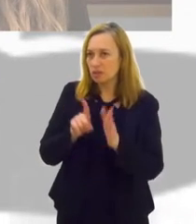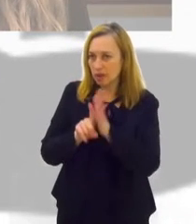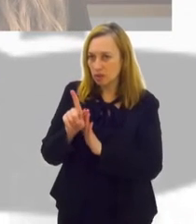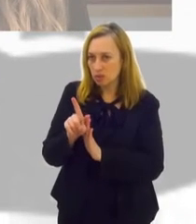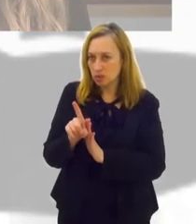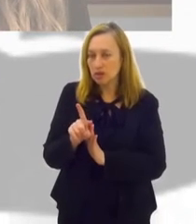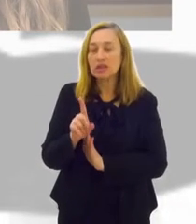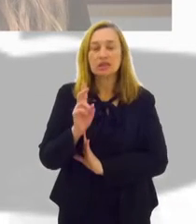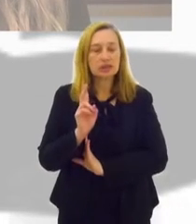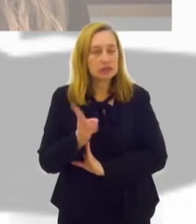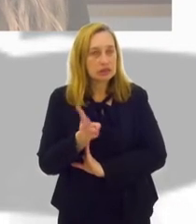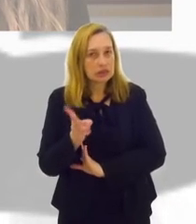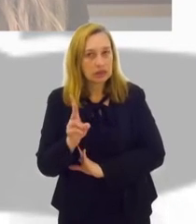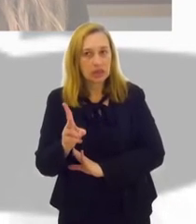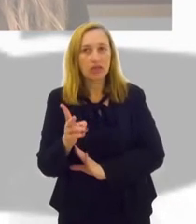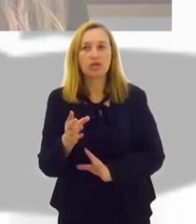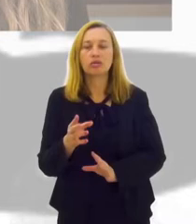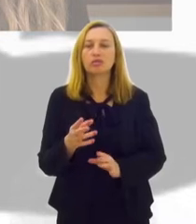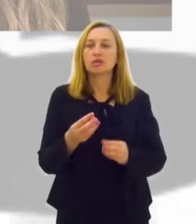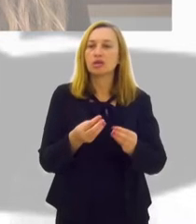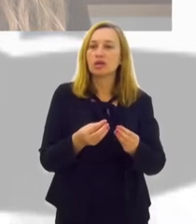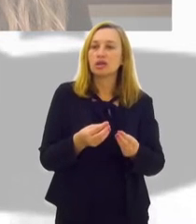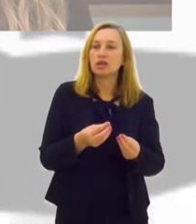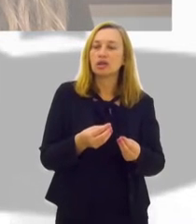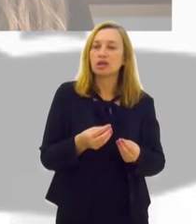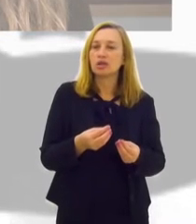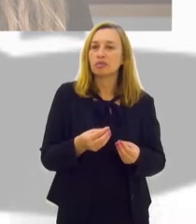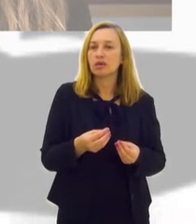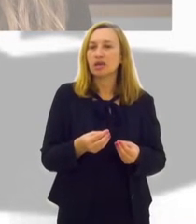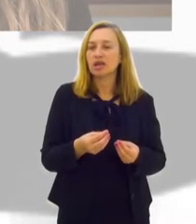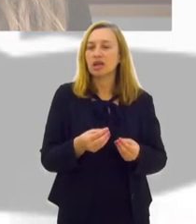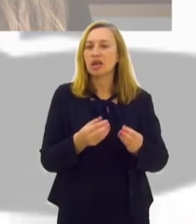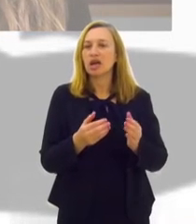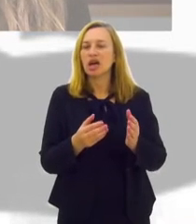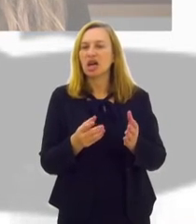como você perguntou, sem prejuízo dessa